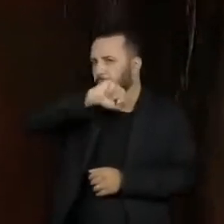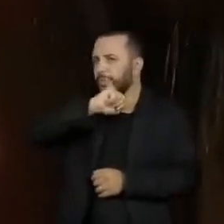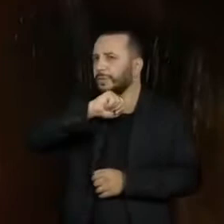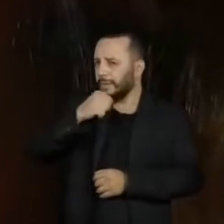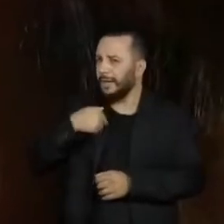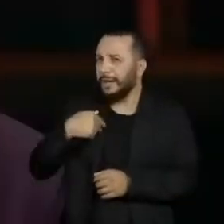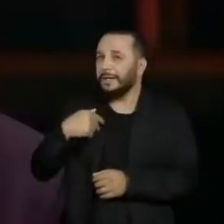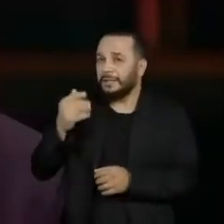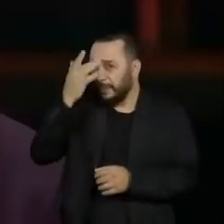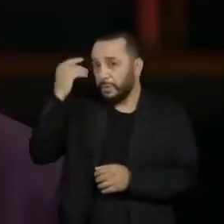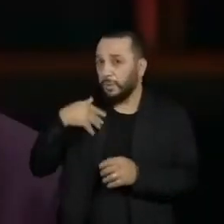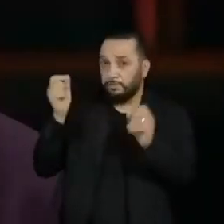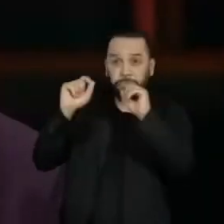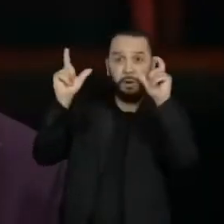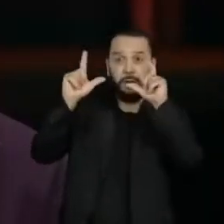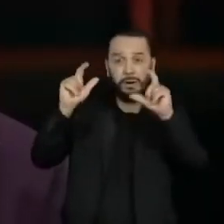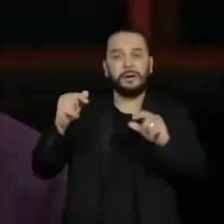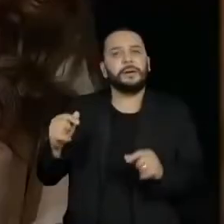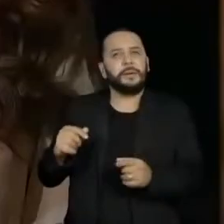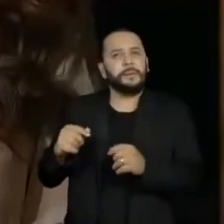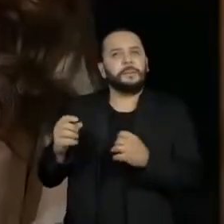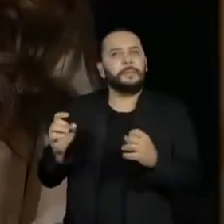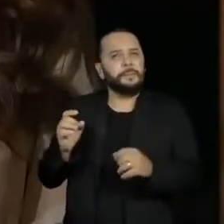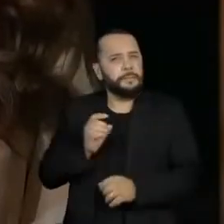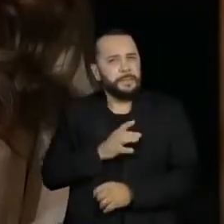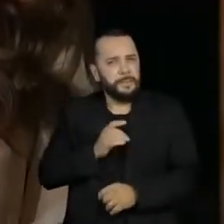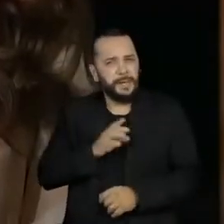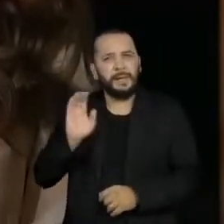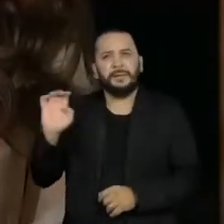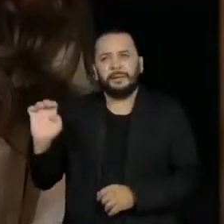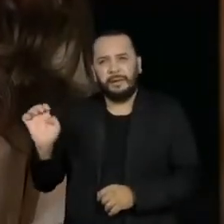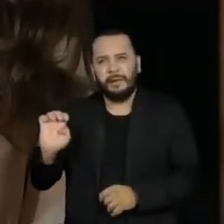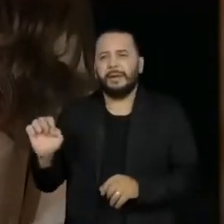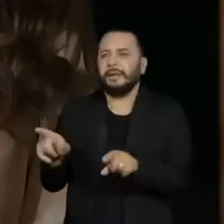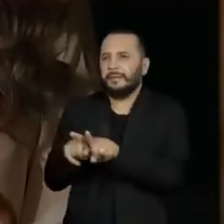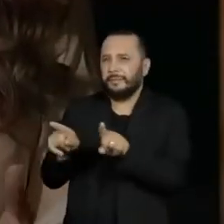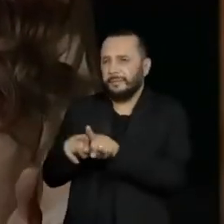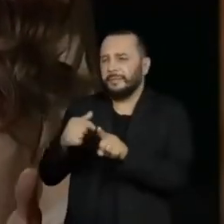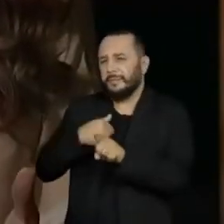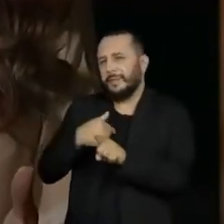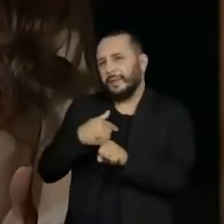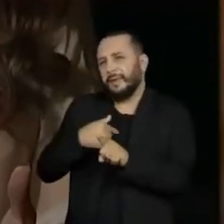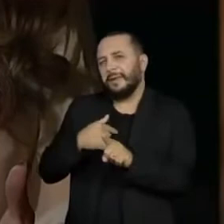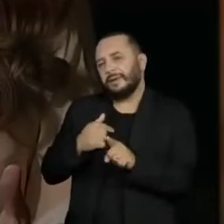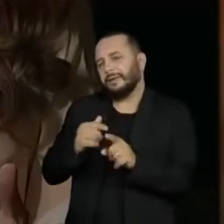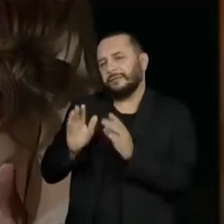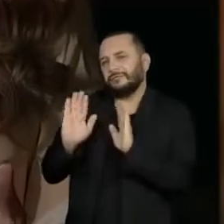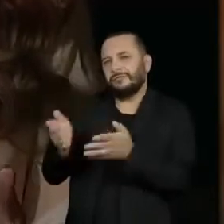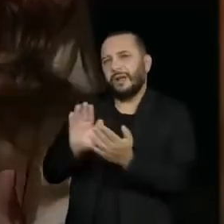gay e trans, especialmente. Eu me considero uma pessoa,